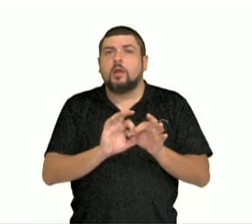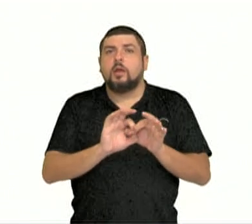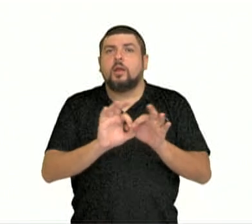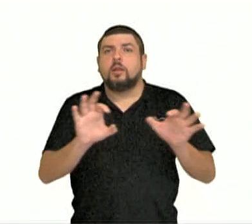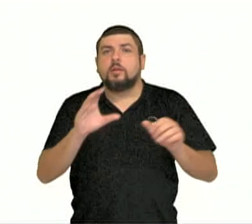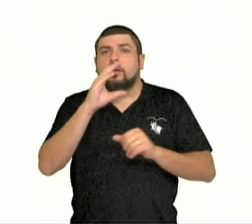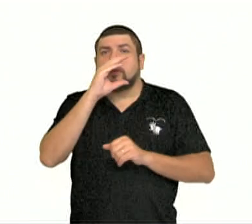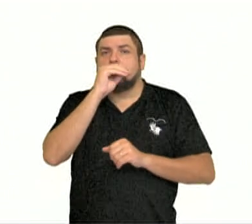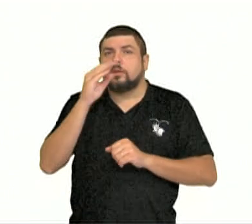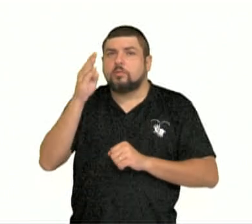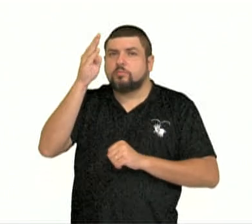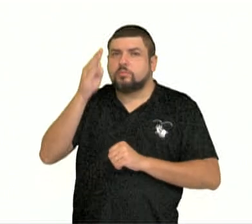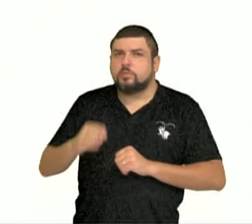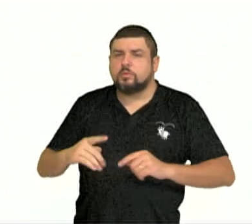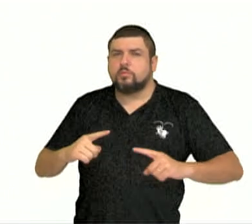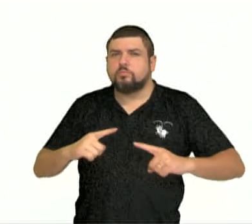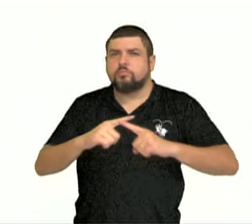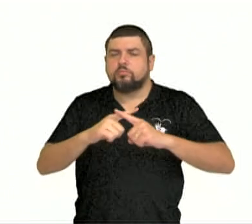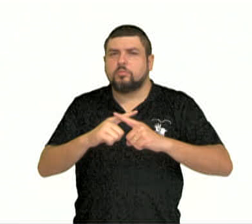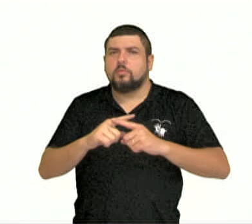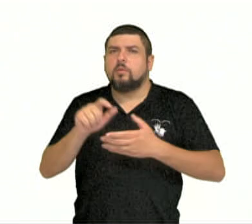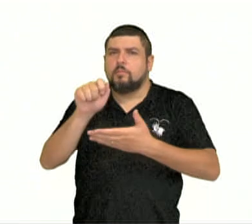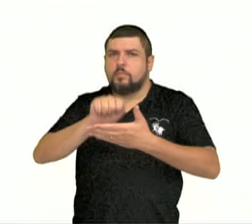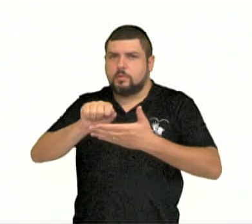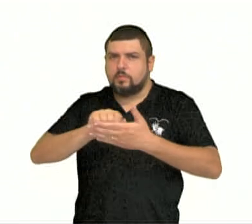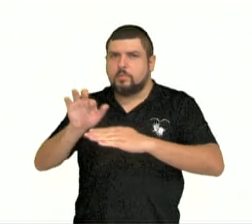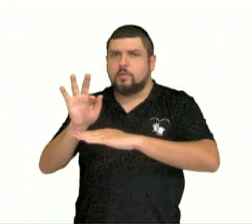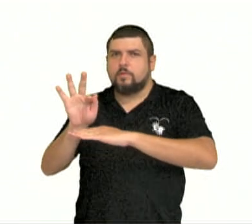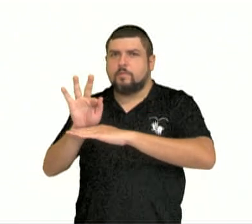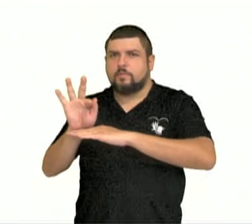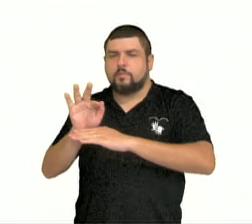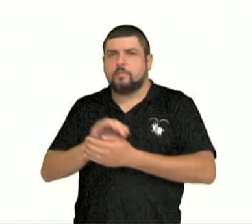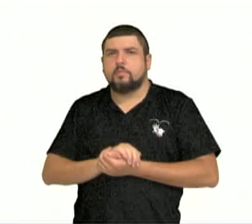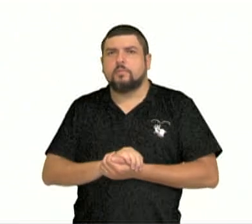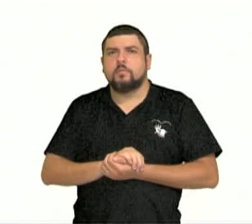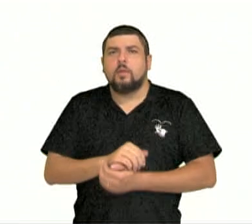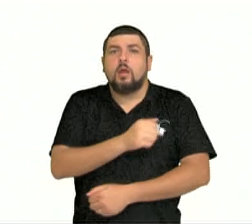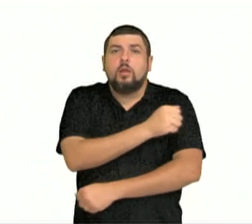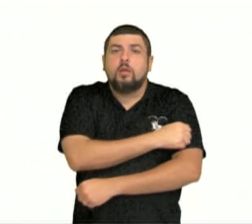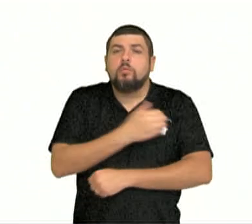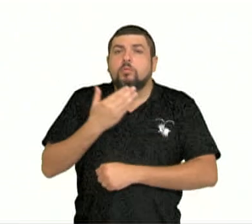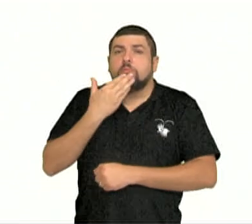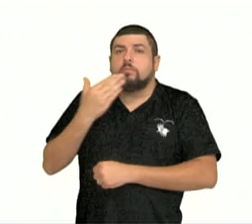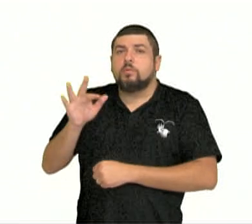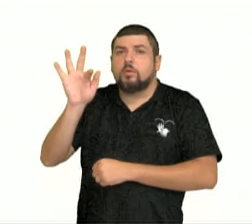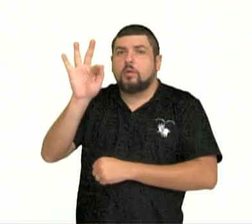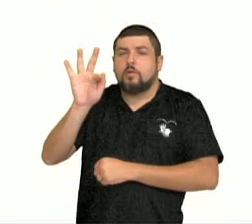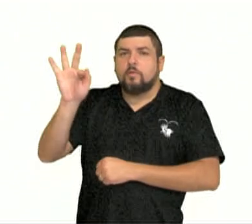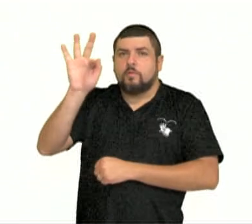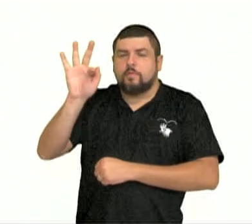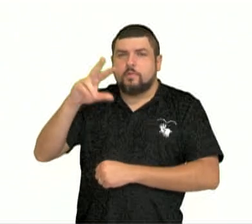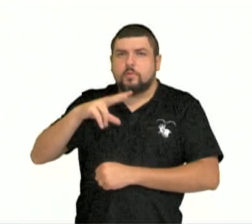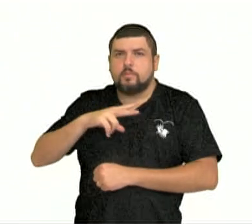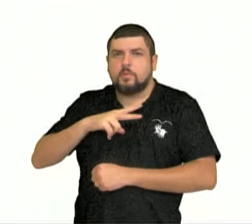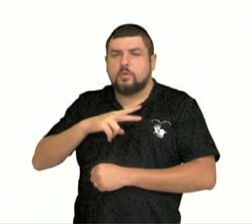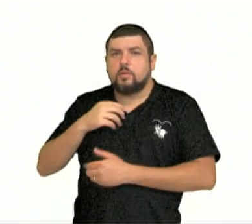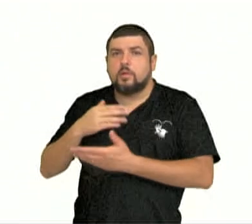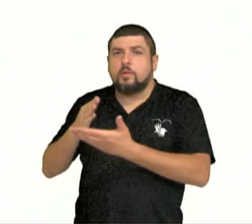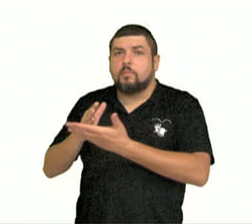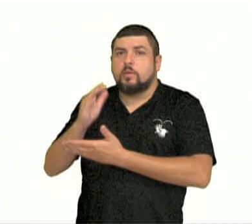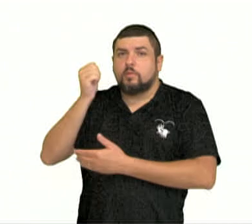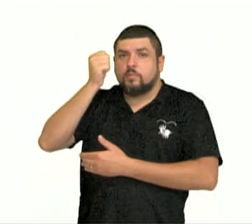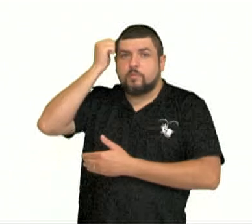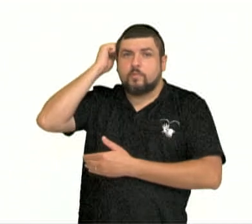semana. Formal. Aluno solicitando bolsa de estudo à universidade particular em que ele passou no